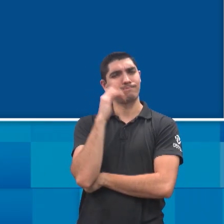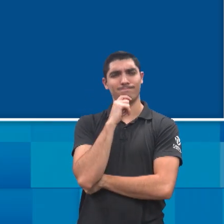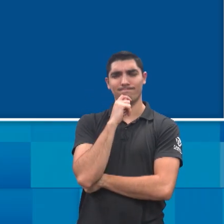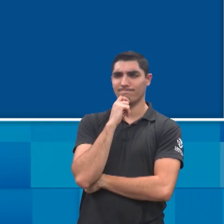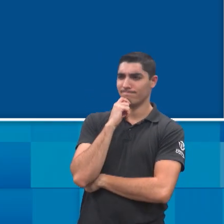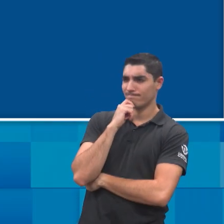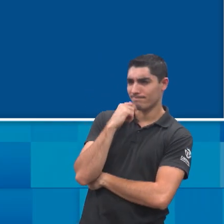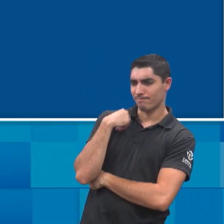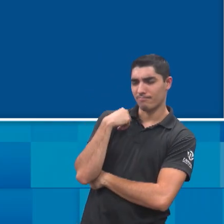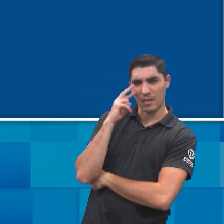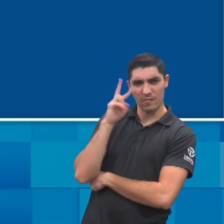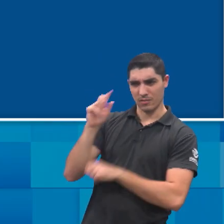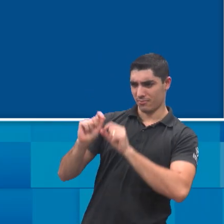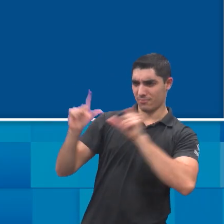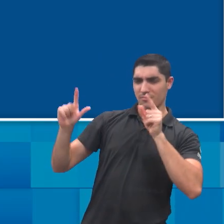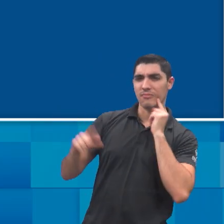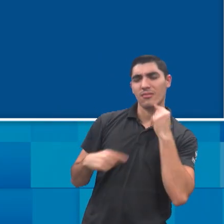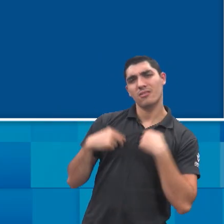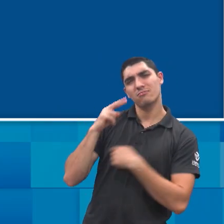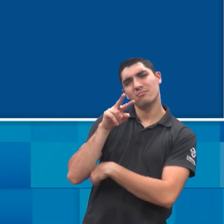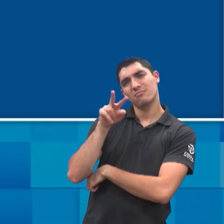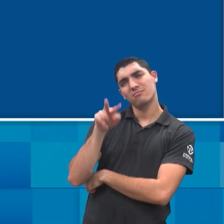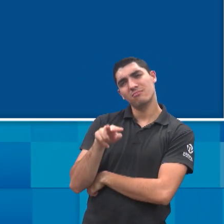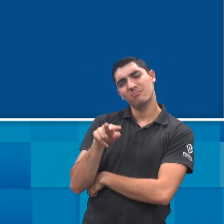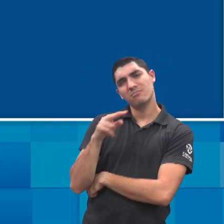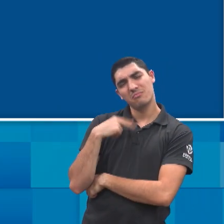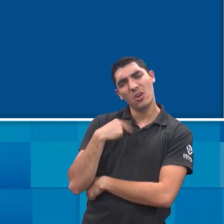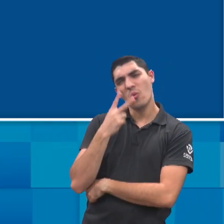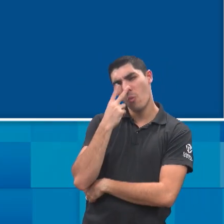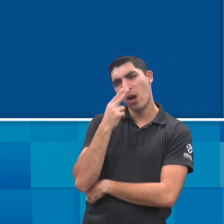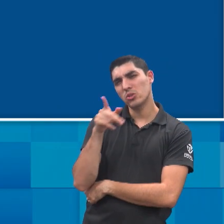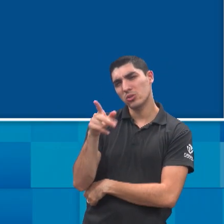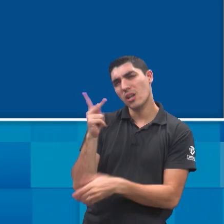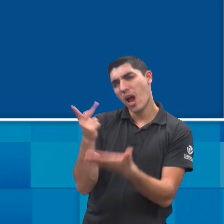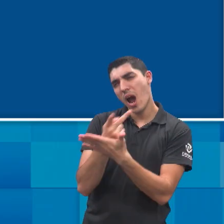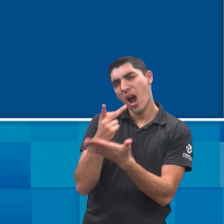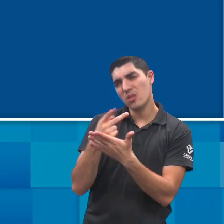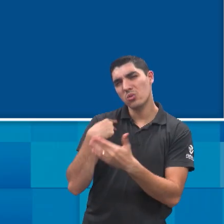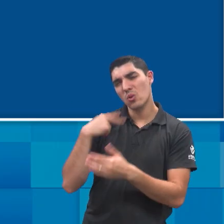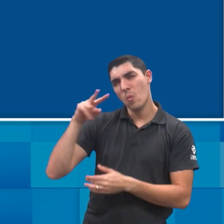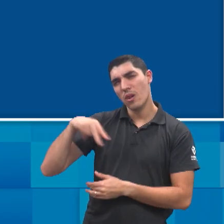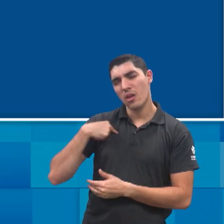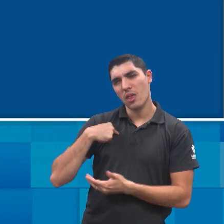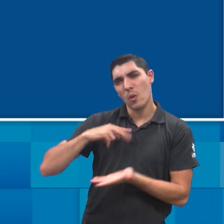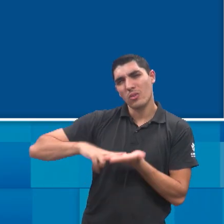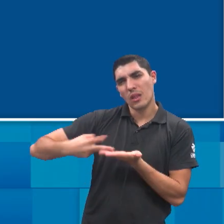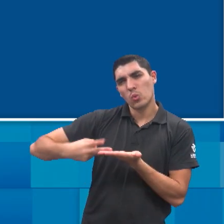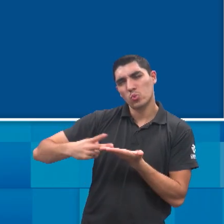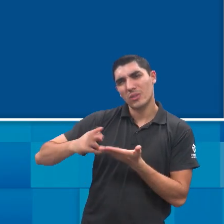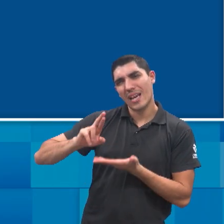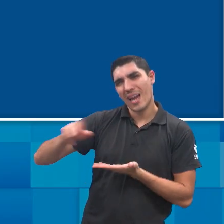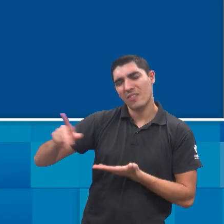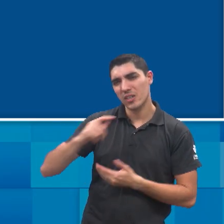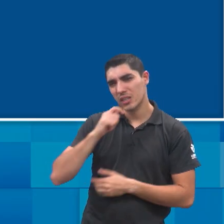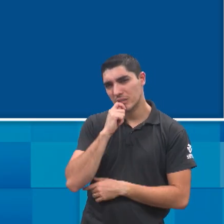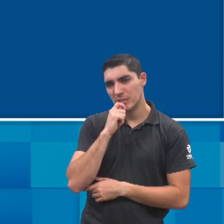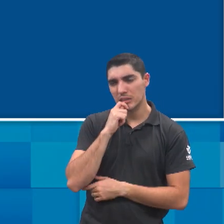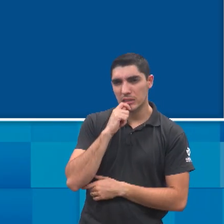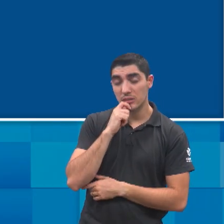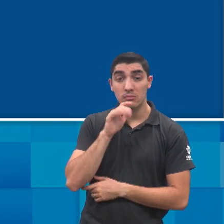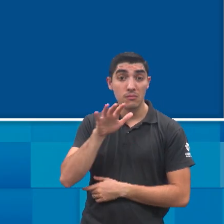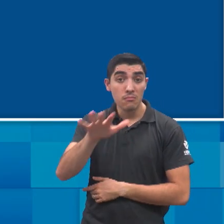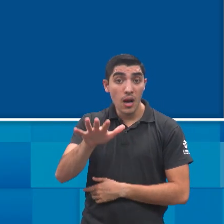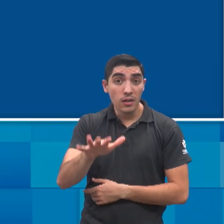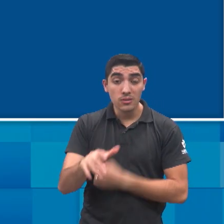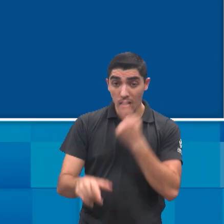li errado. Mas o post está lá, e está publicado no seu perfil. Pós este post, o senhor